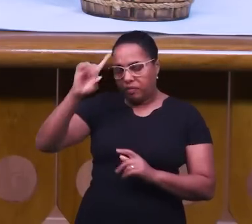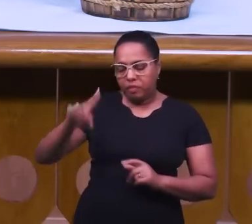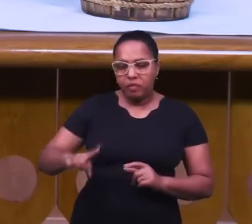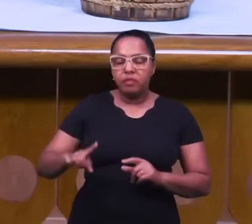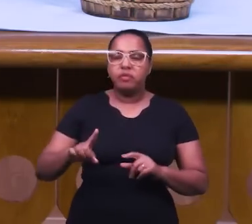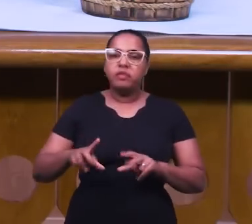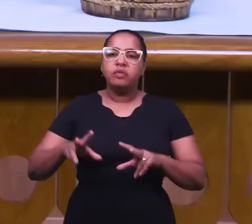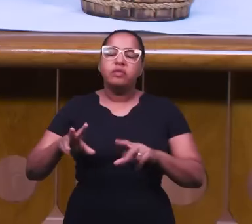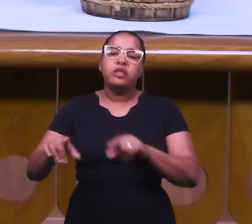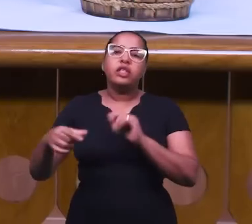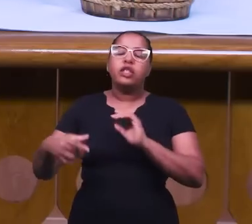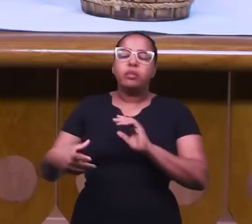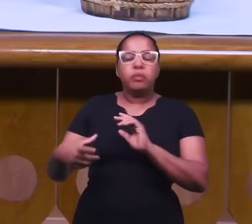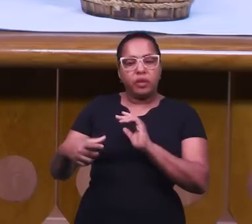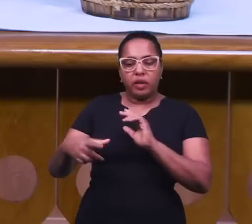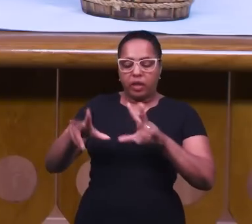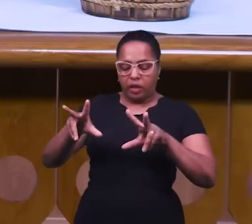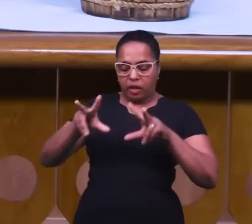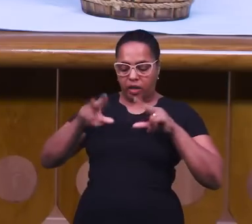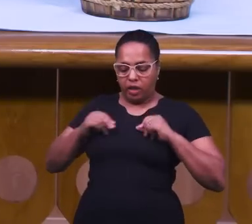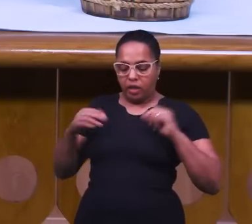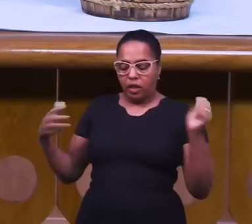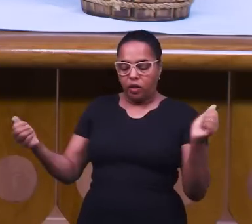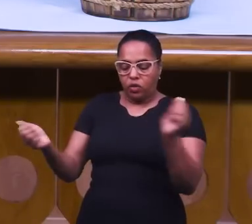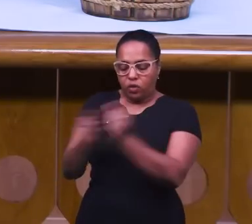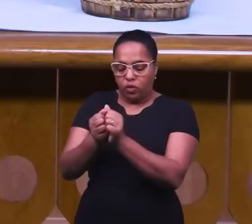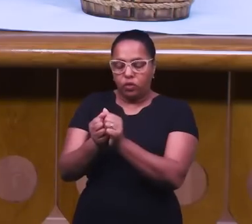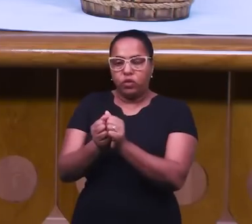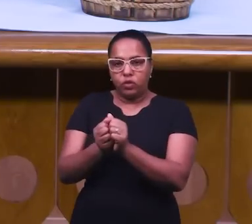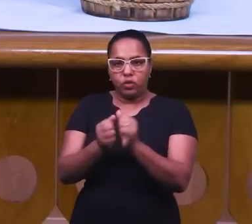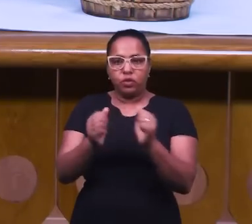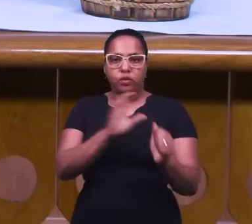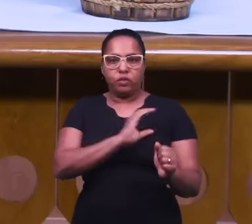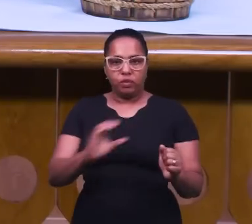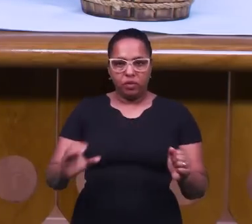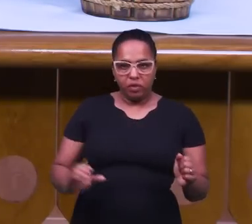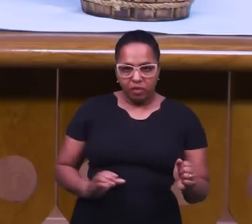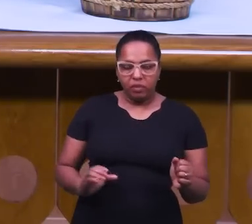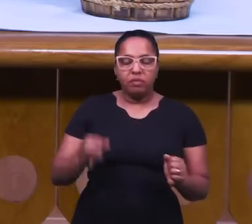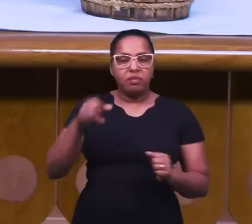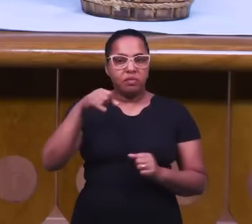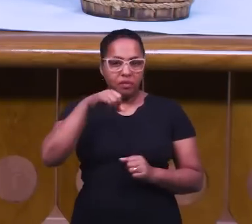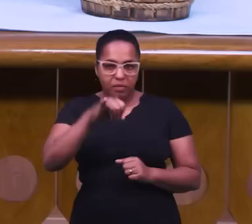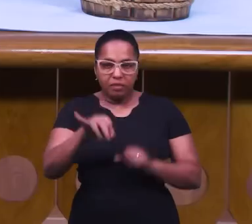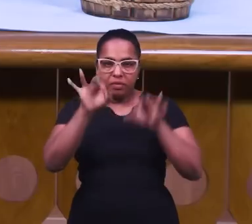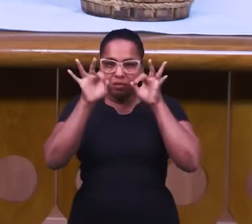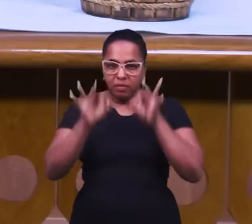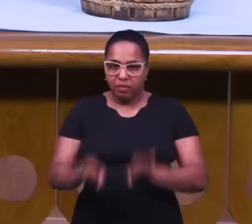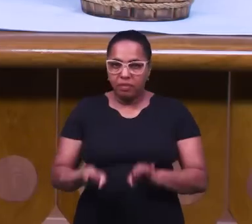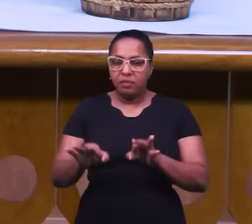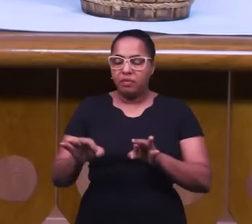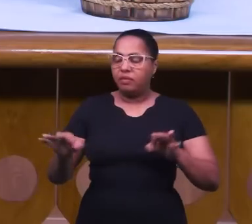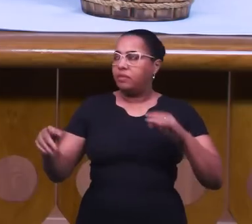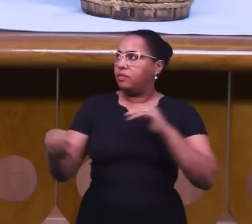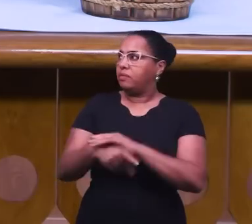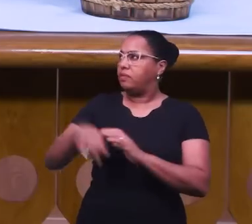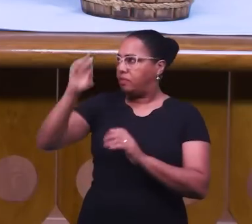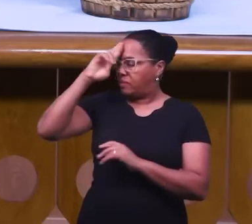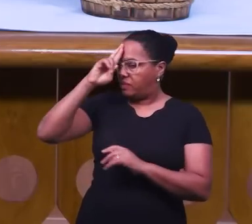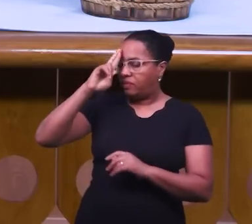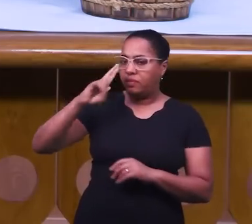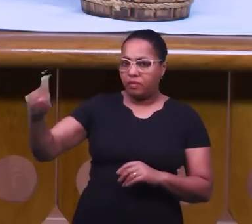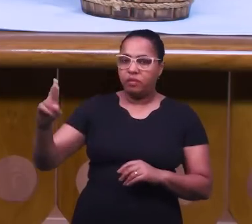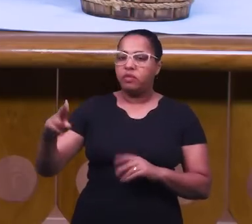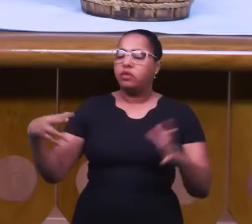Deus e co-herdeiros, ou seja, herdeiros juntamente com Cristo, se é certo que a Ele pertencemos, para